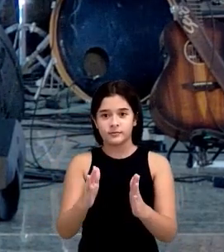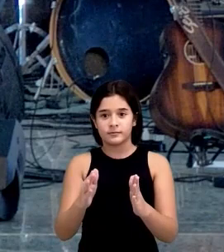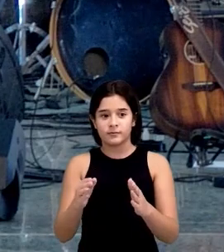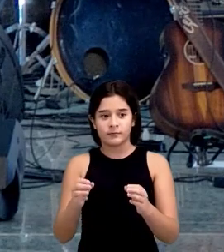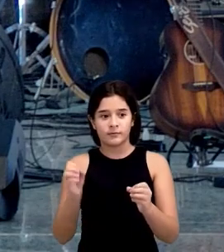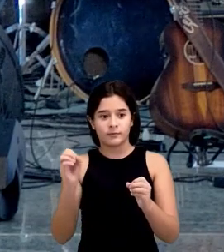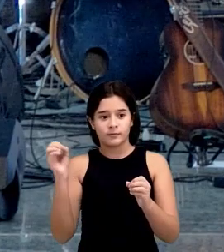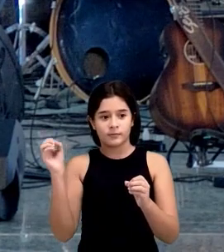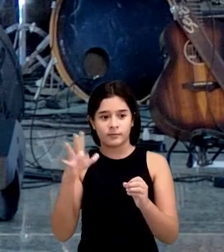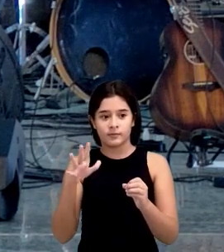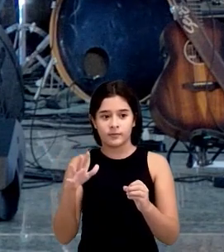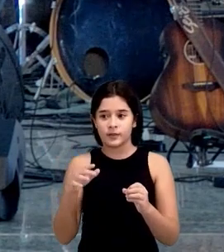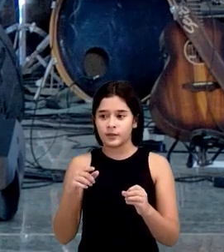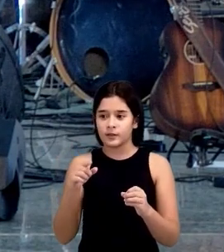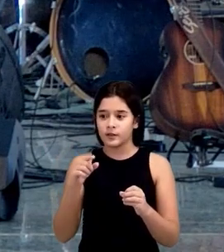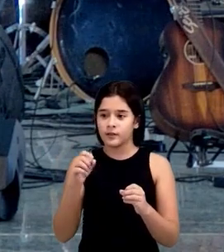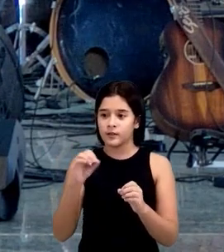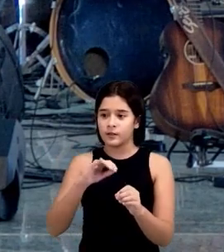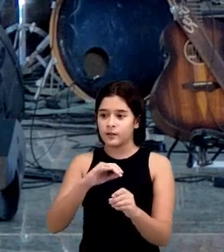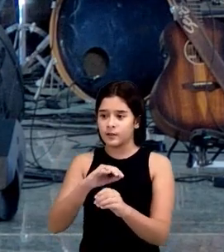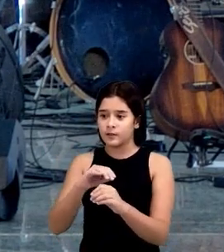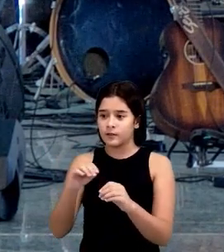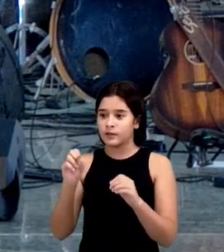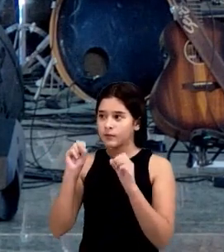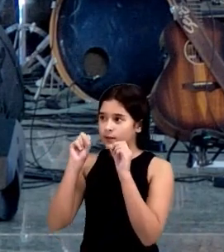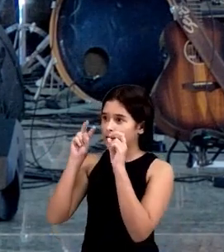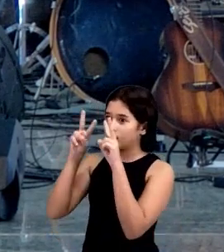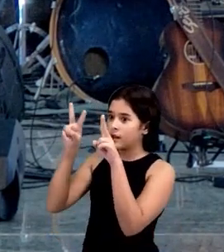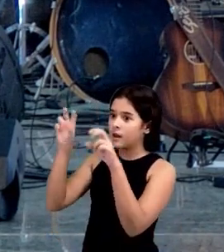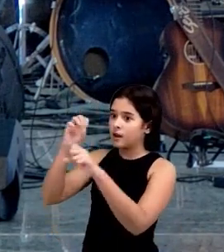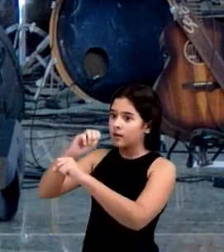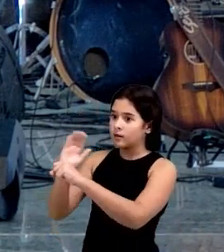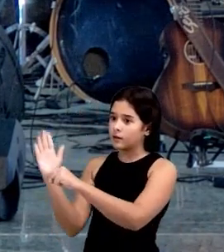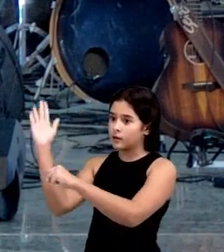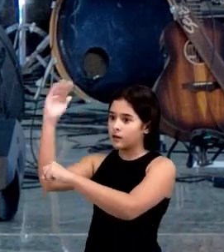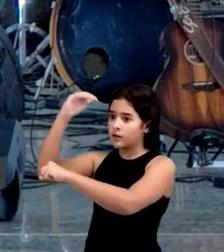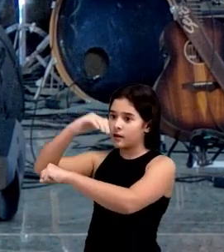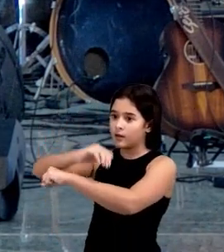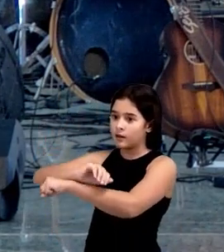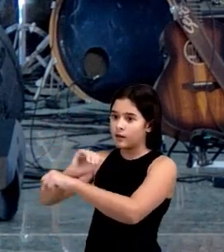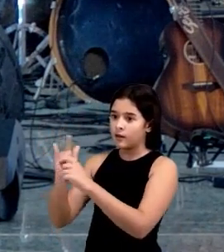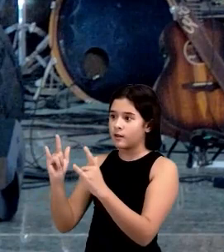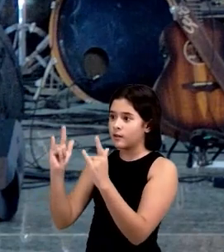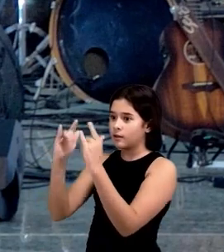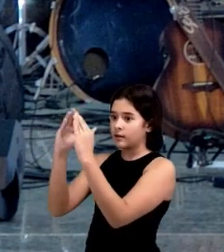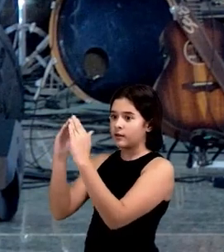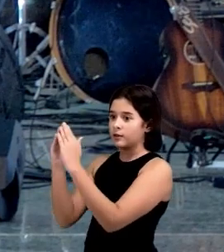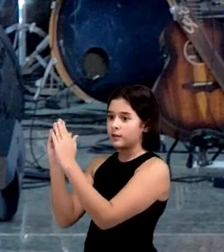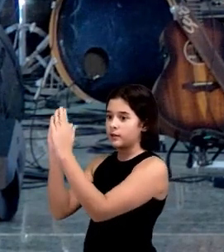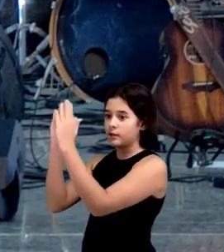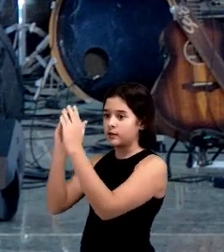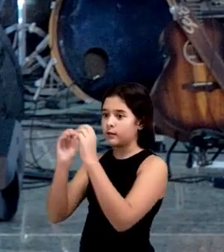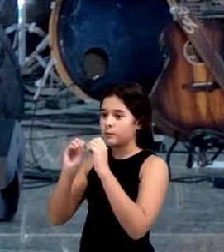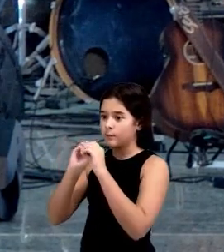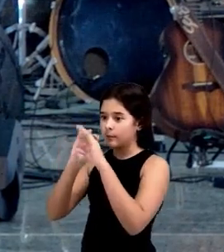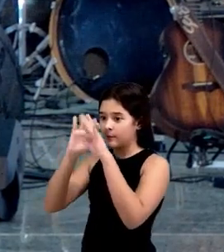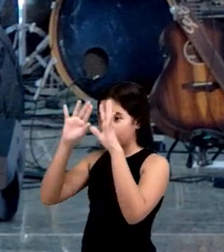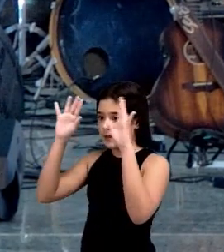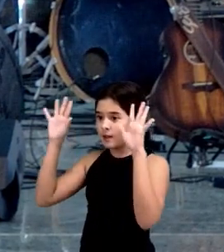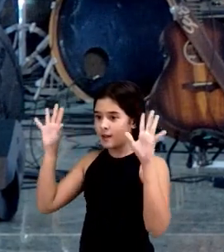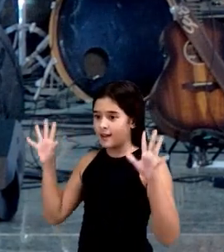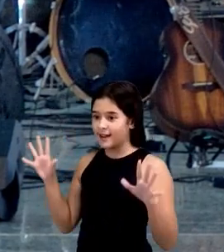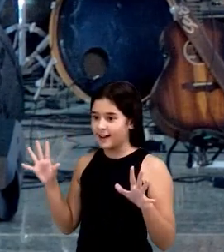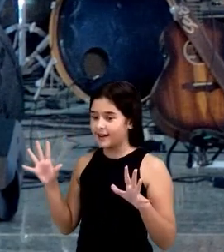monte. Sabe o espetáculo? Em cima de um monte, uma cidade, tipo assim, um conjunto de